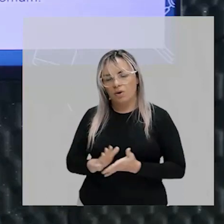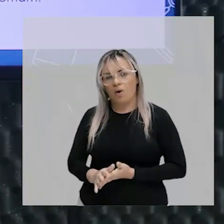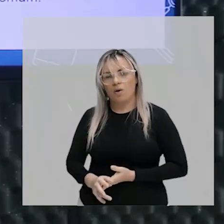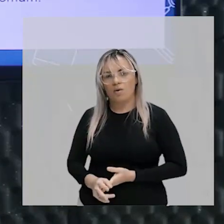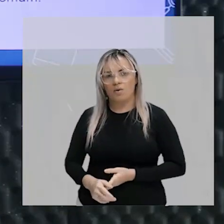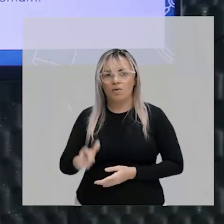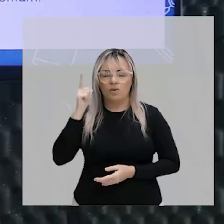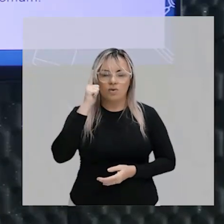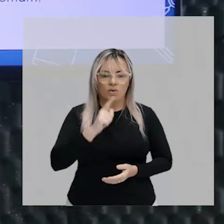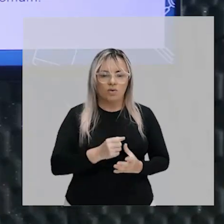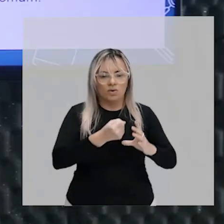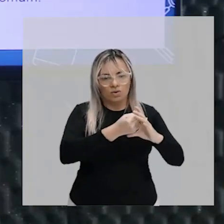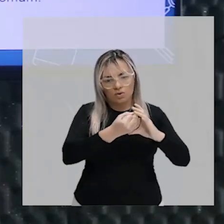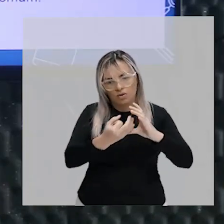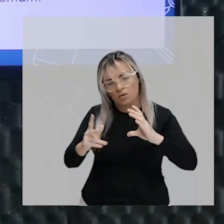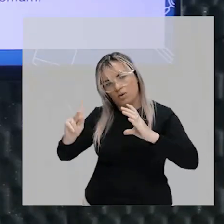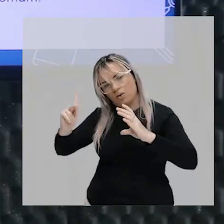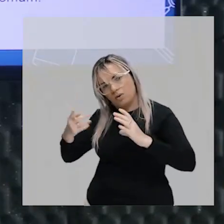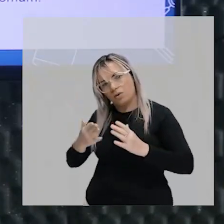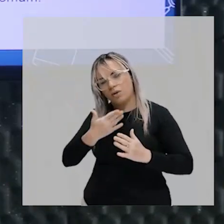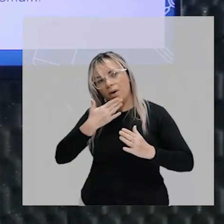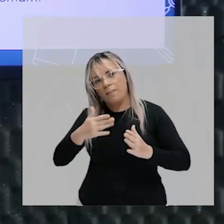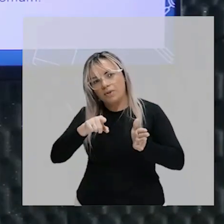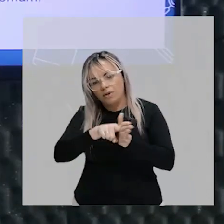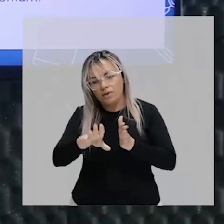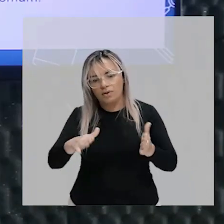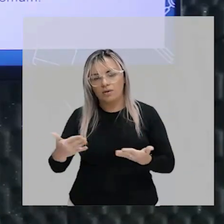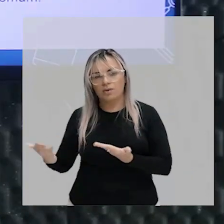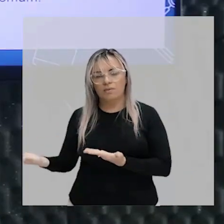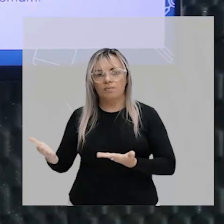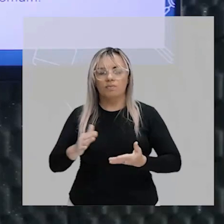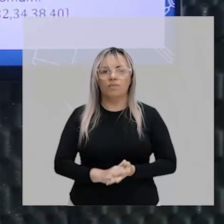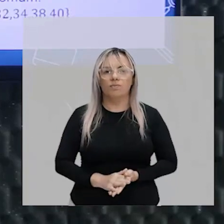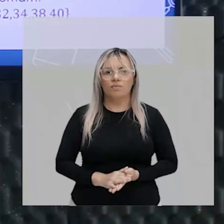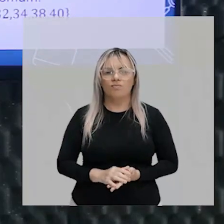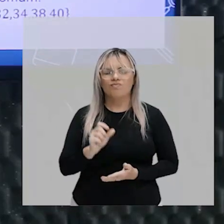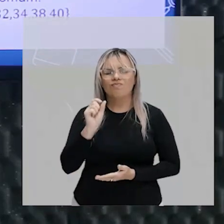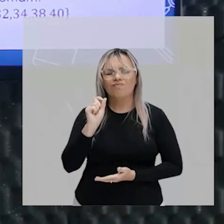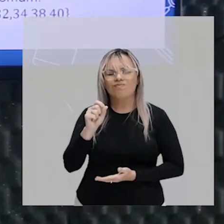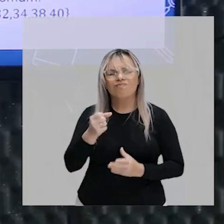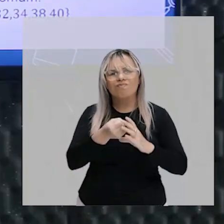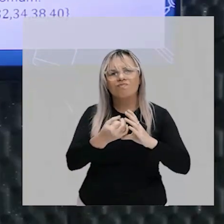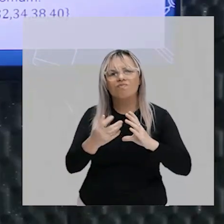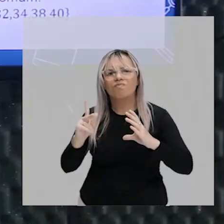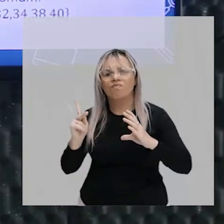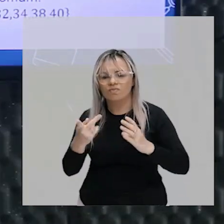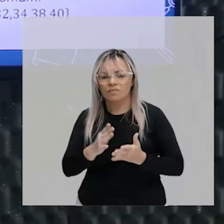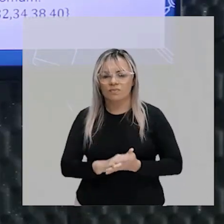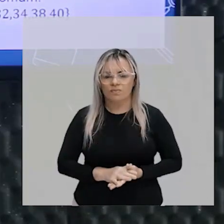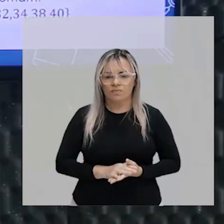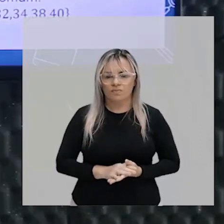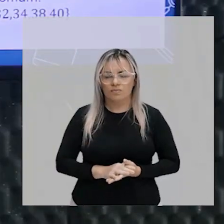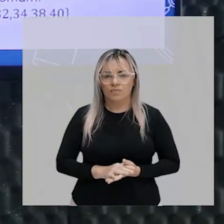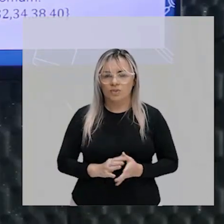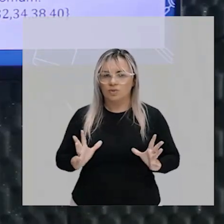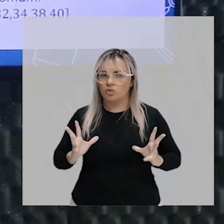enxergar esse Conjunto H que foi solicitado Quem é então esse Conjunto H Olha só vou tirar